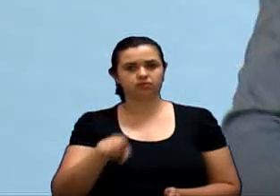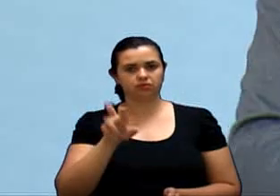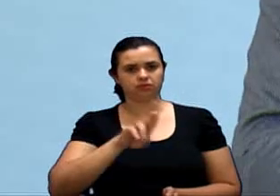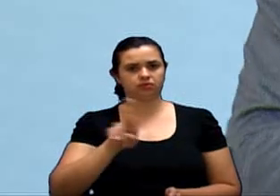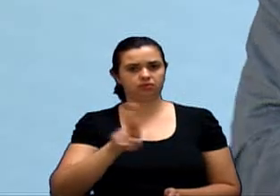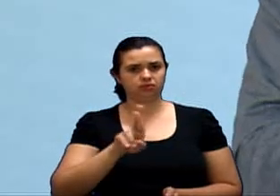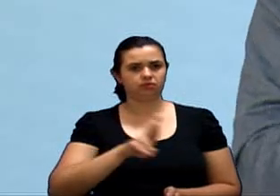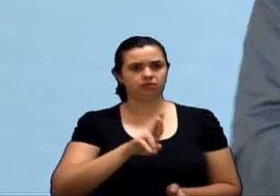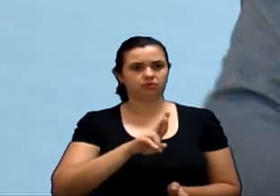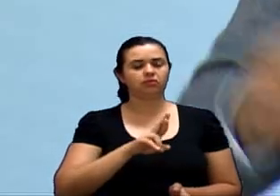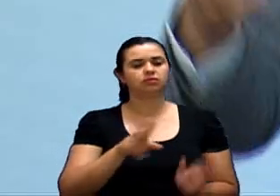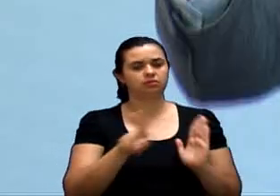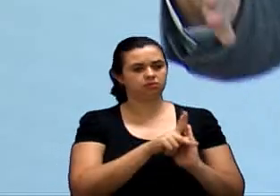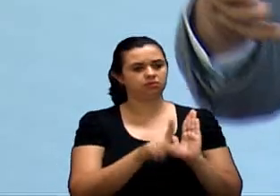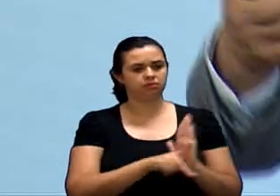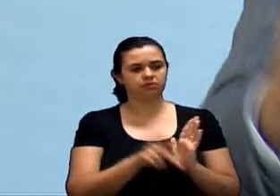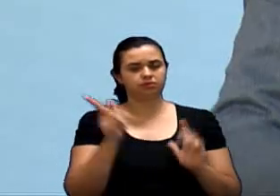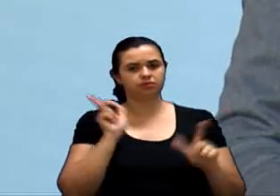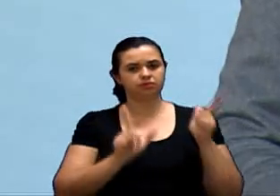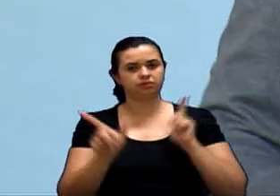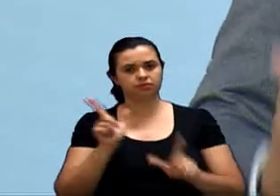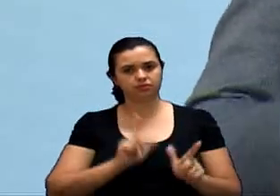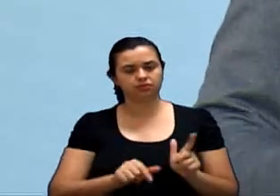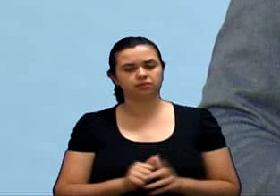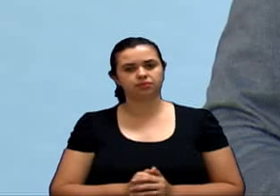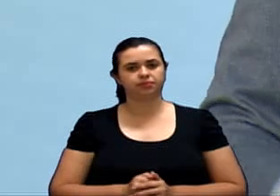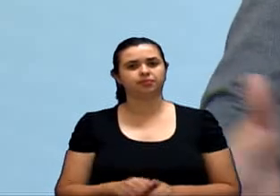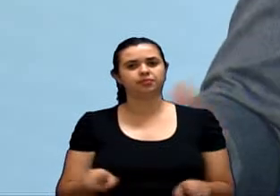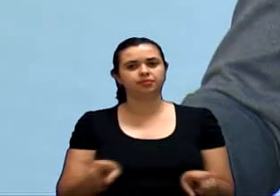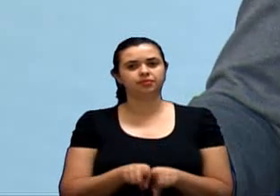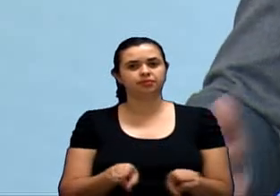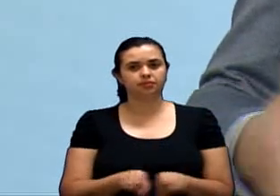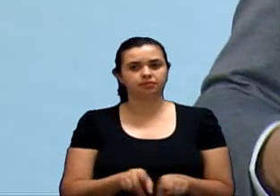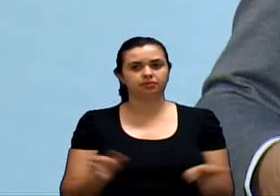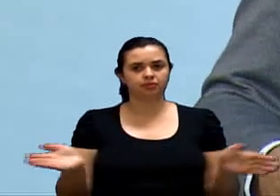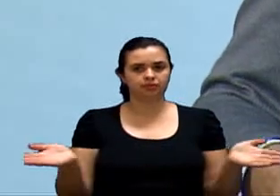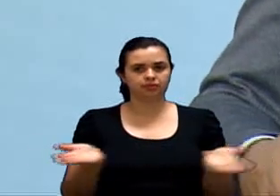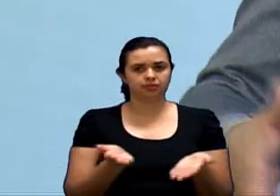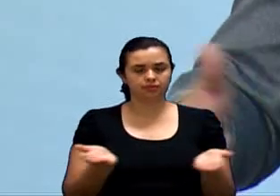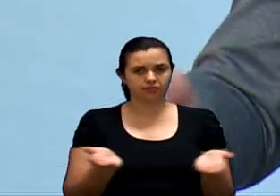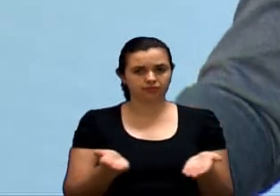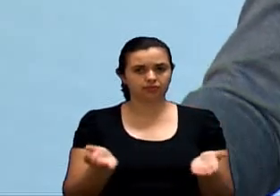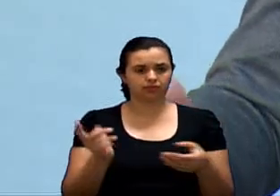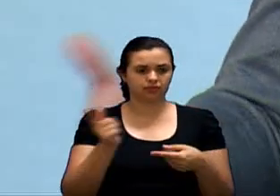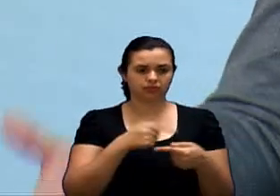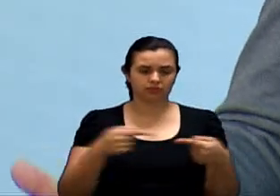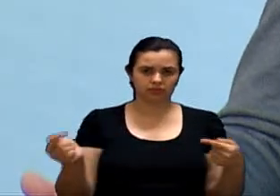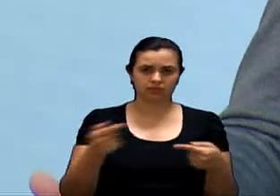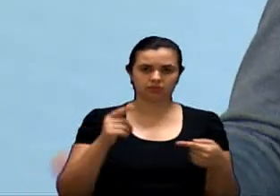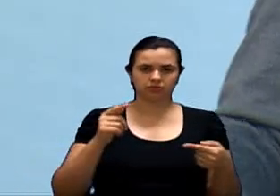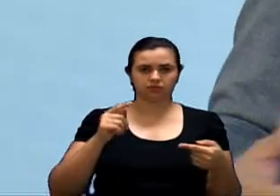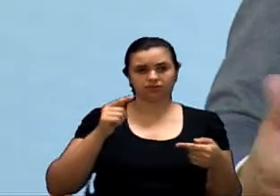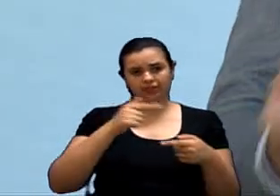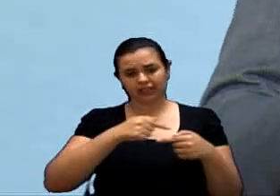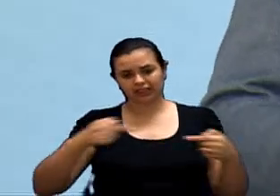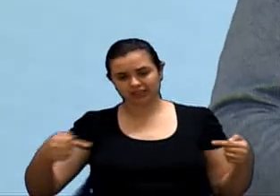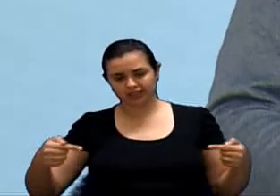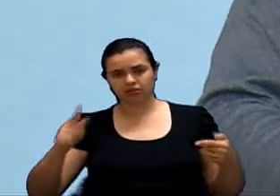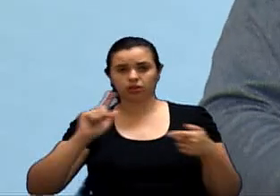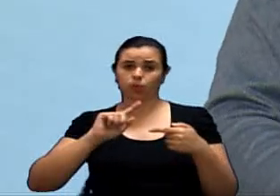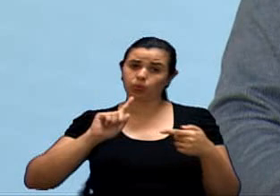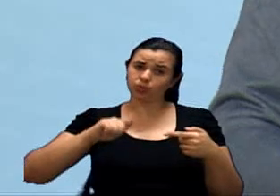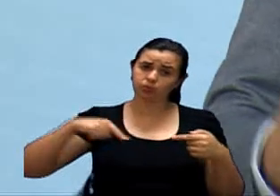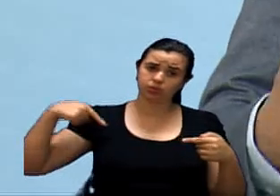E, fora isso, eles estavam aguardando para nós agora que viesse essa semana ou, no máximo, a semana que vem,